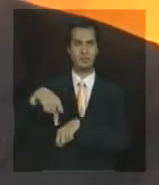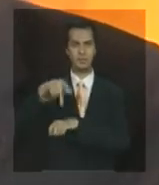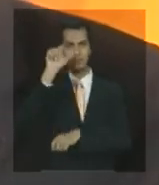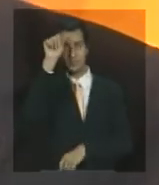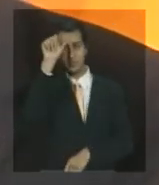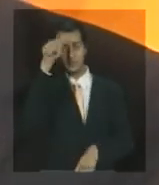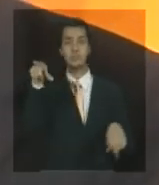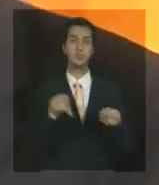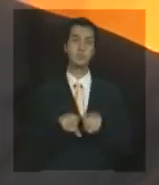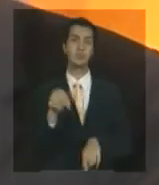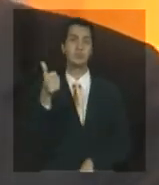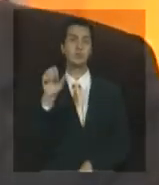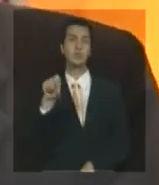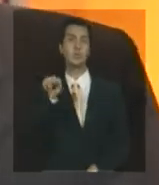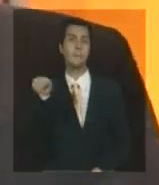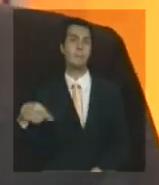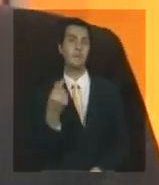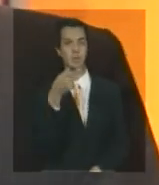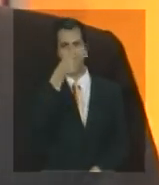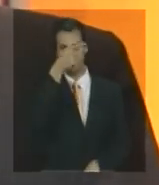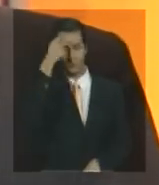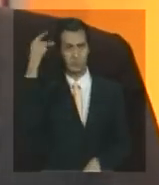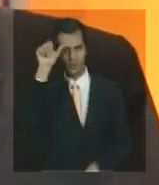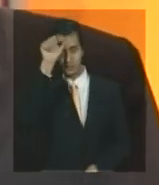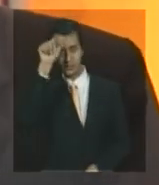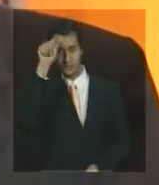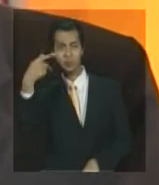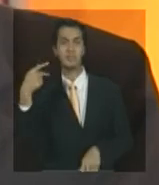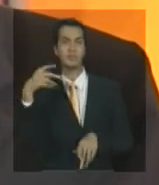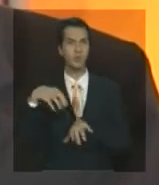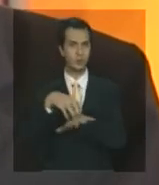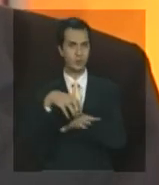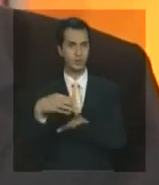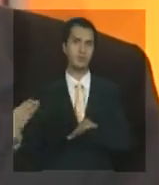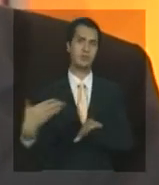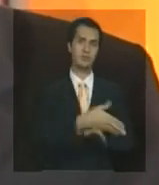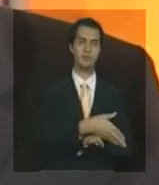18 mil indianos visitar o Brasil no mesmo período,